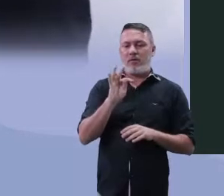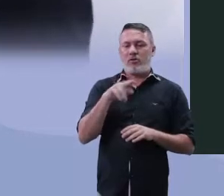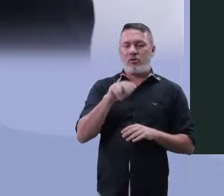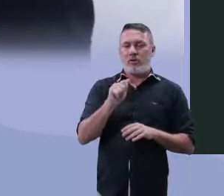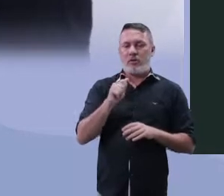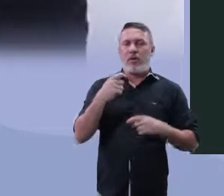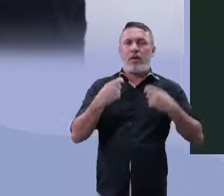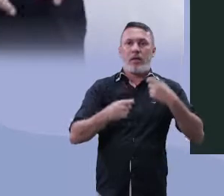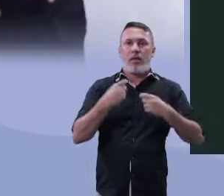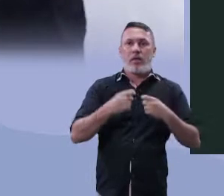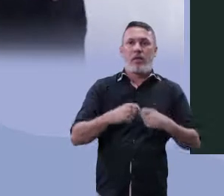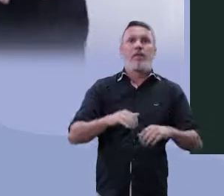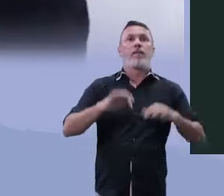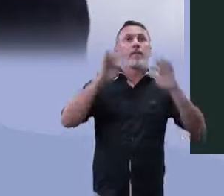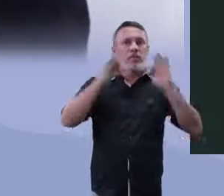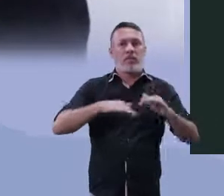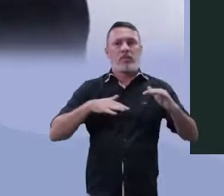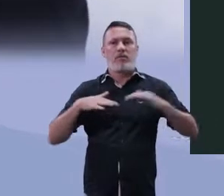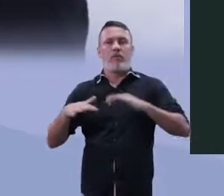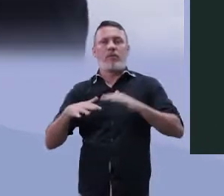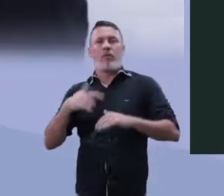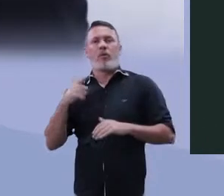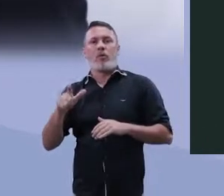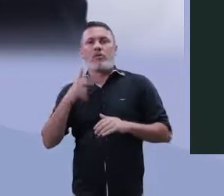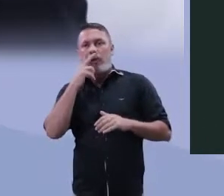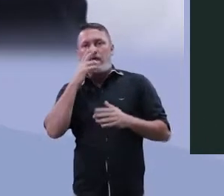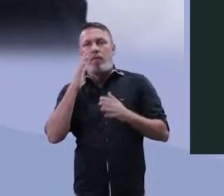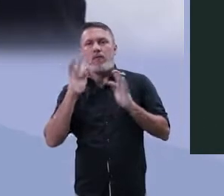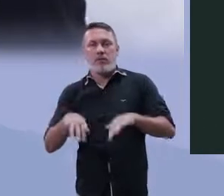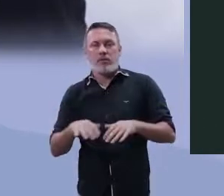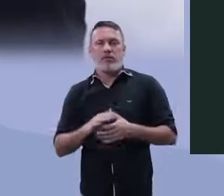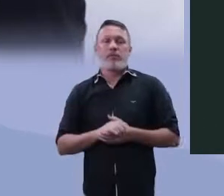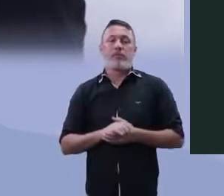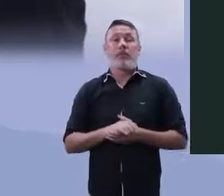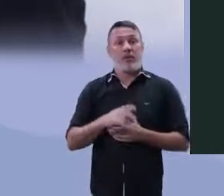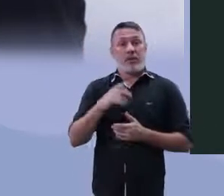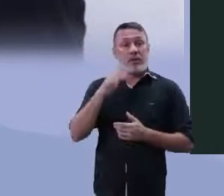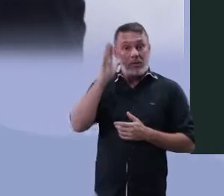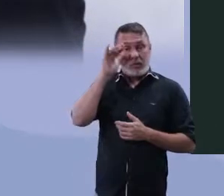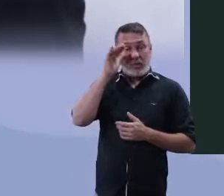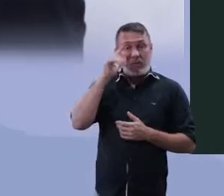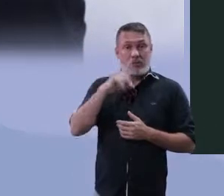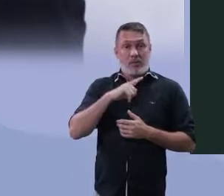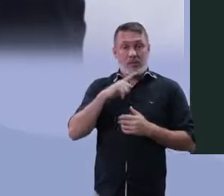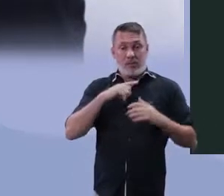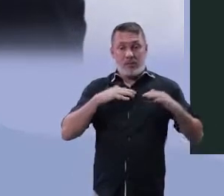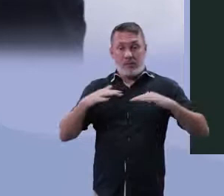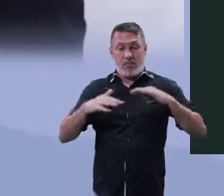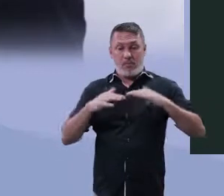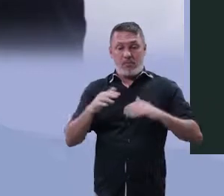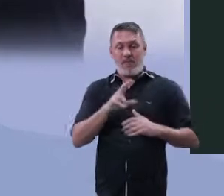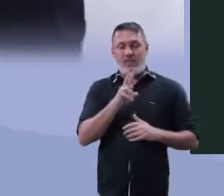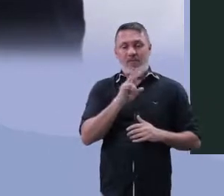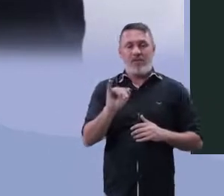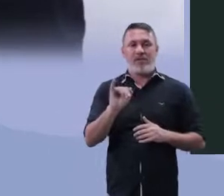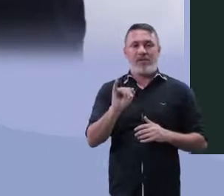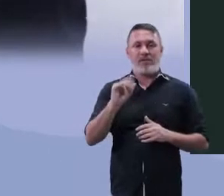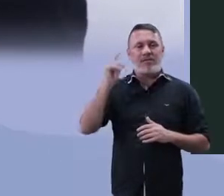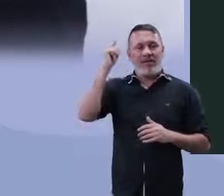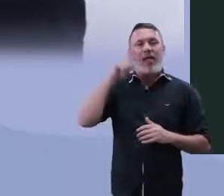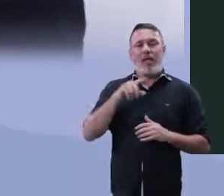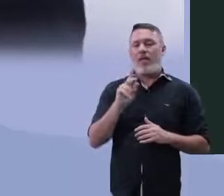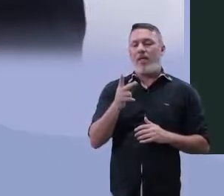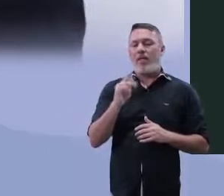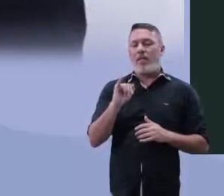hippie acaba junto, praticamente. E há uma coisa muito curiosa, né? Que os movimentos hippies, o movimento hippie, né?